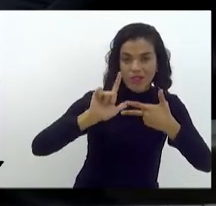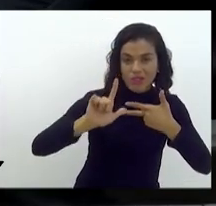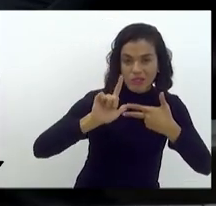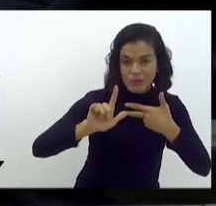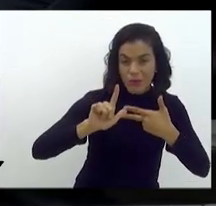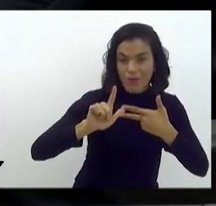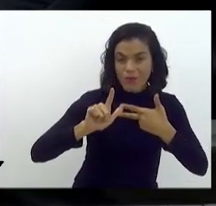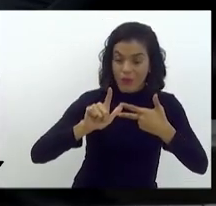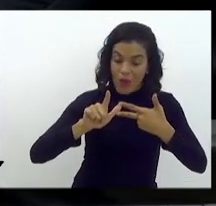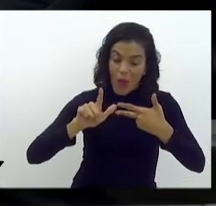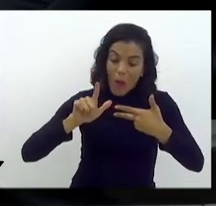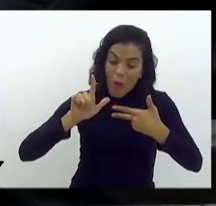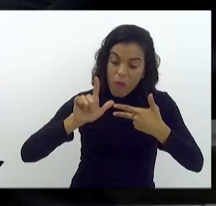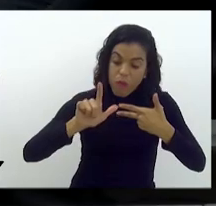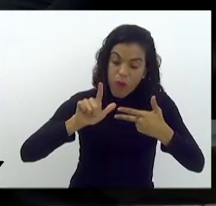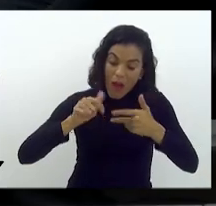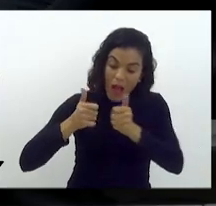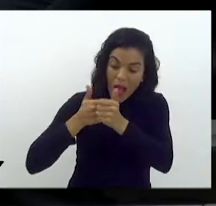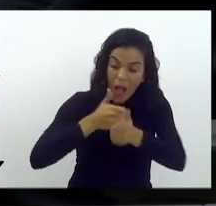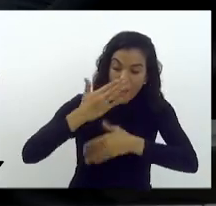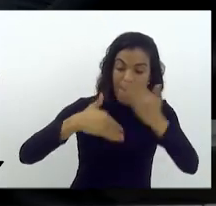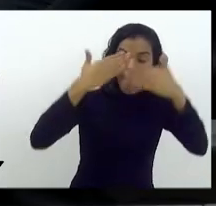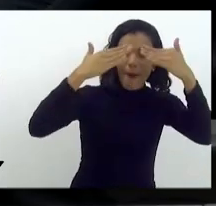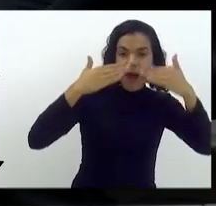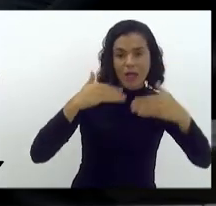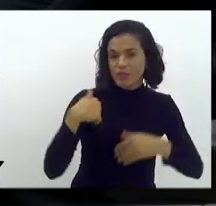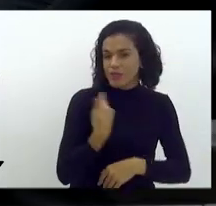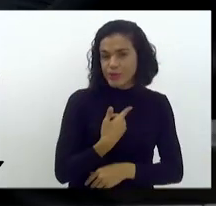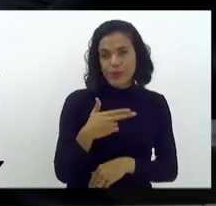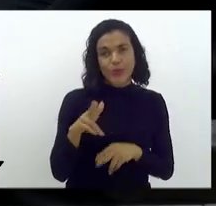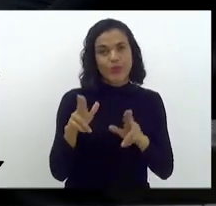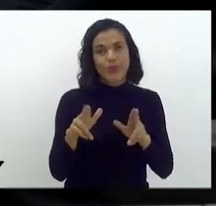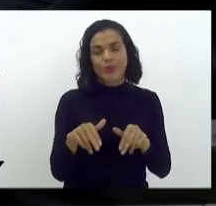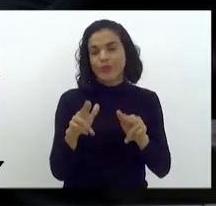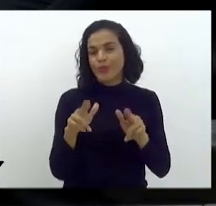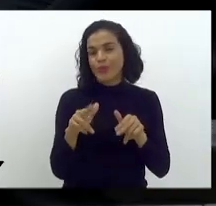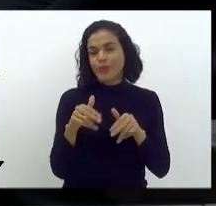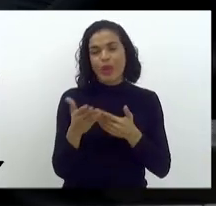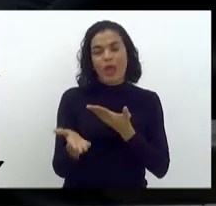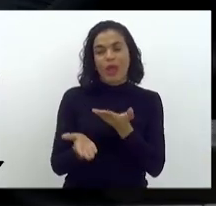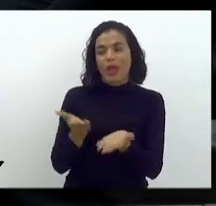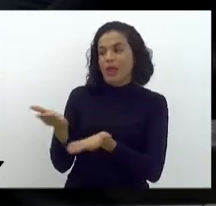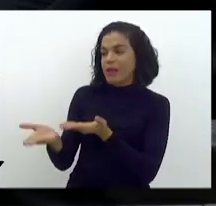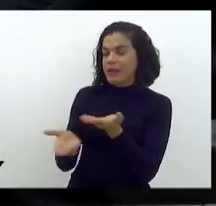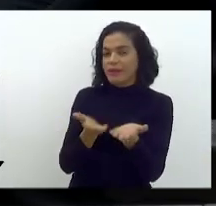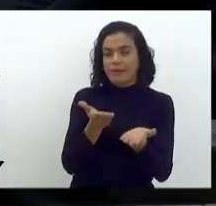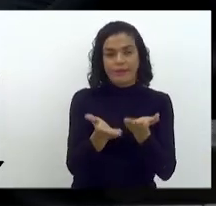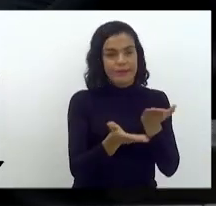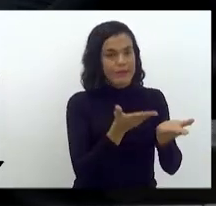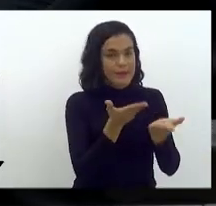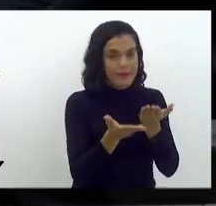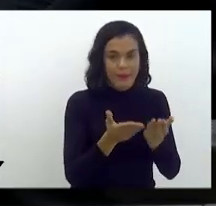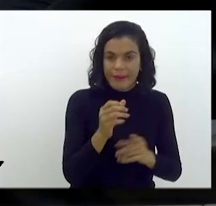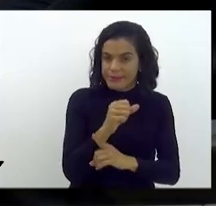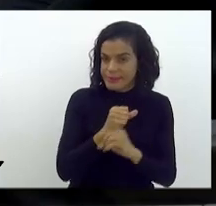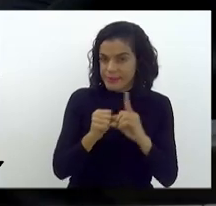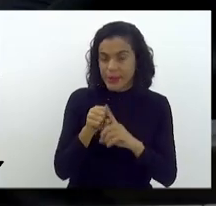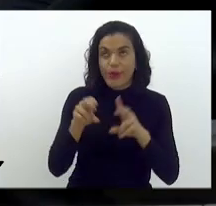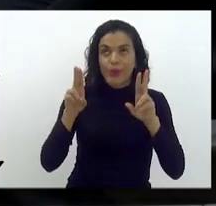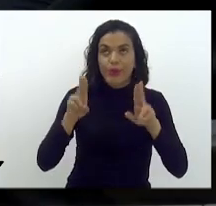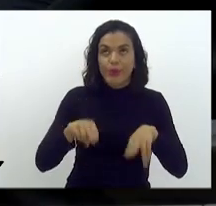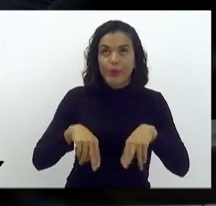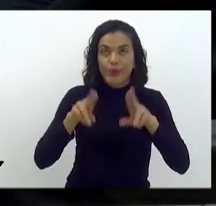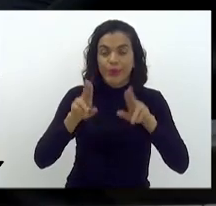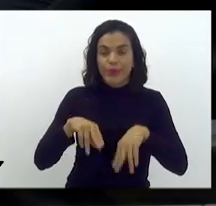agilidade na investigação nós nunca vamos conseguir atender a sociedade nós nunca vamos estar